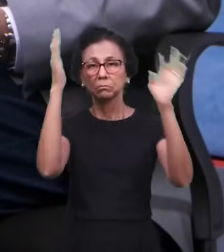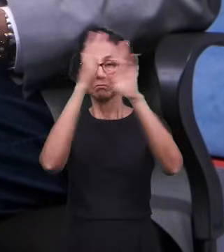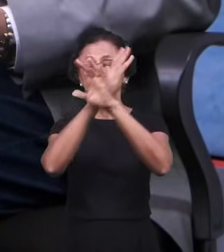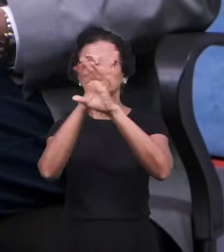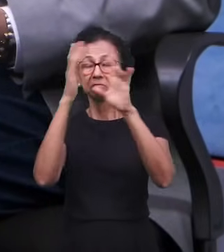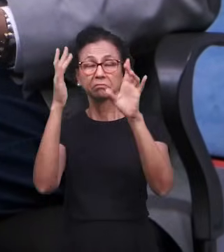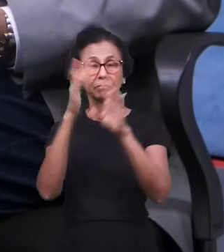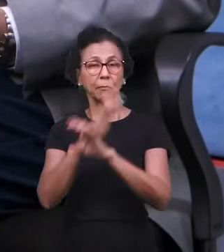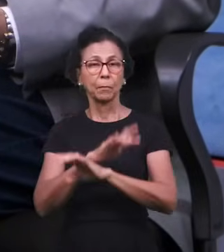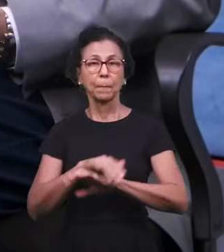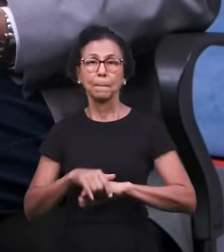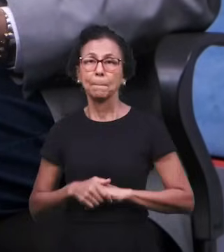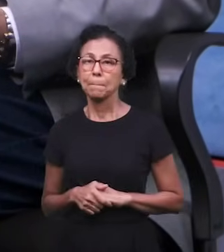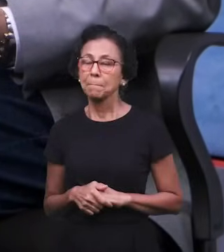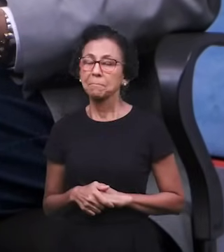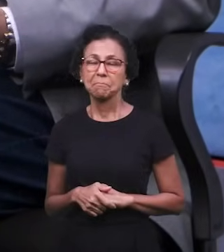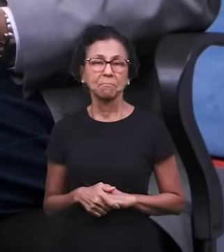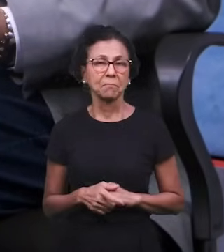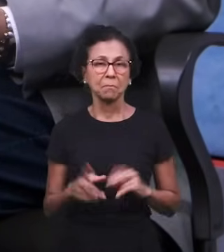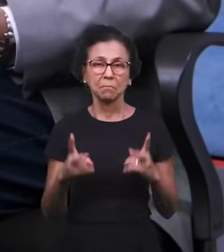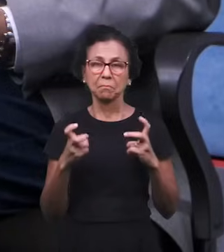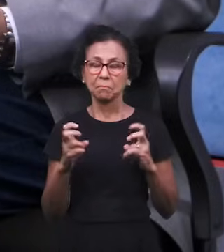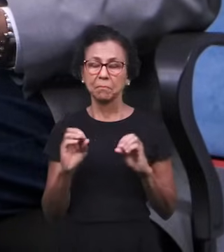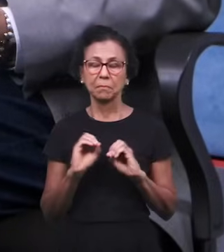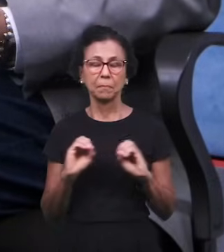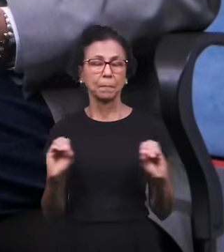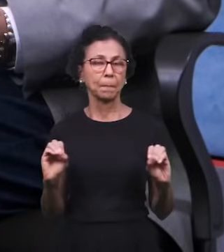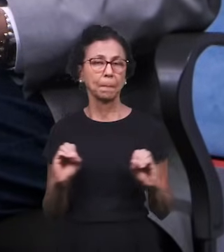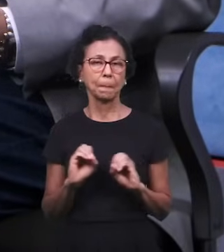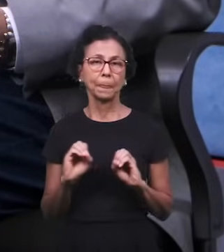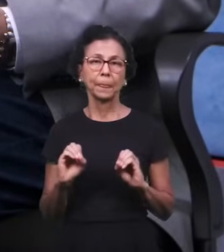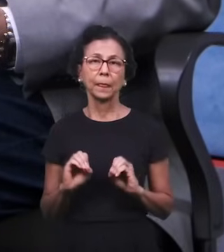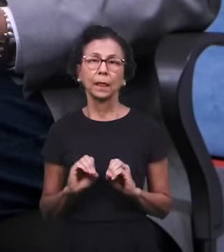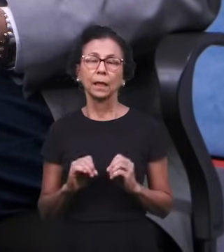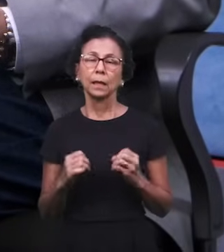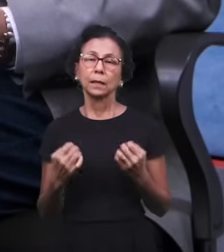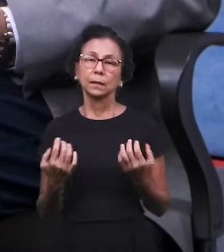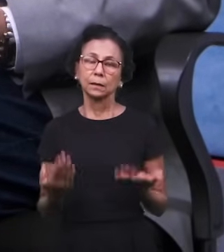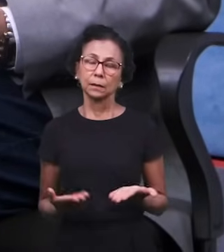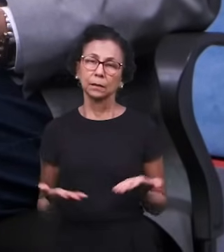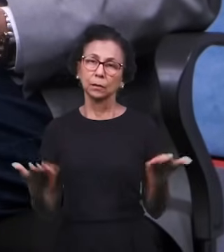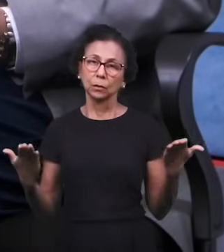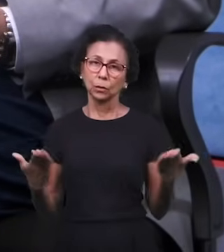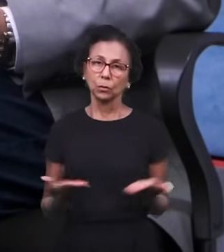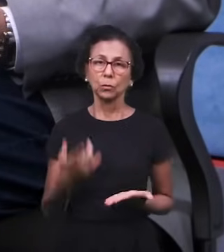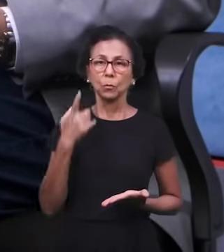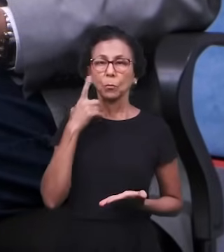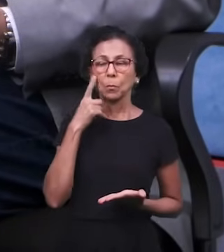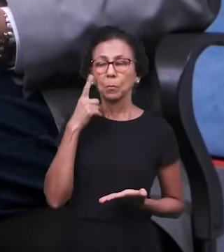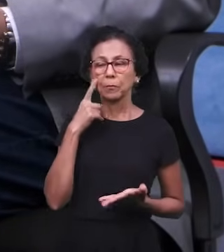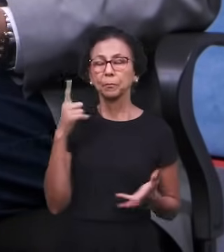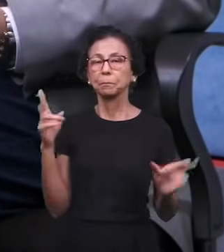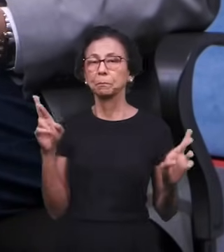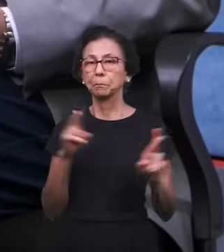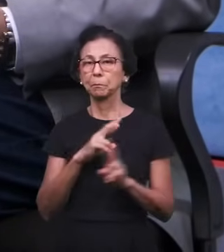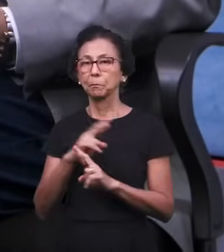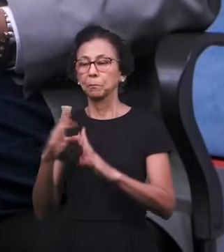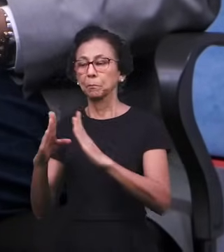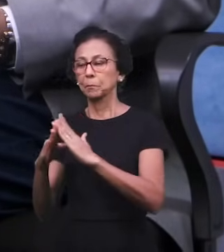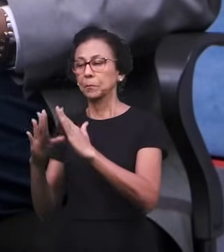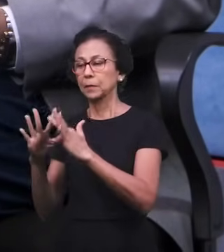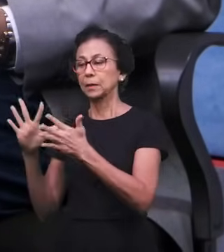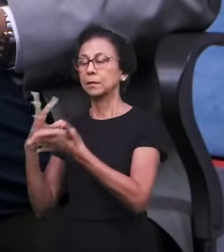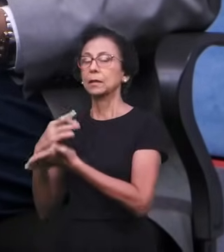arrebatamento. O arrebatamento da igreja também é um evento profético. No Velho Testamento e no